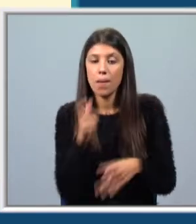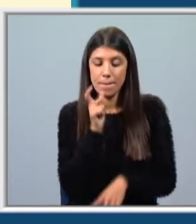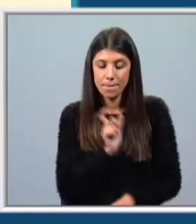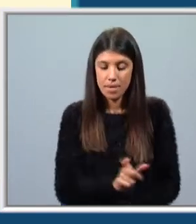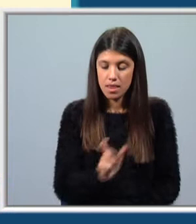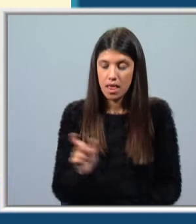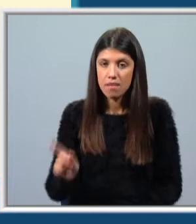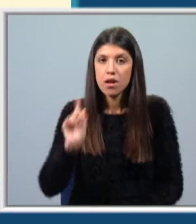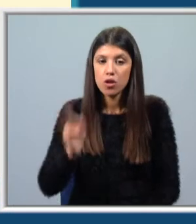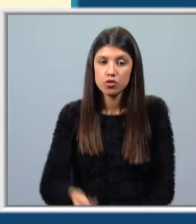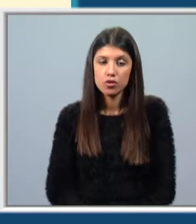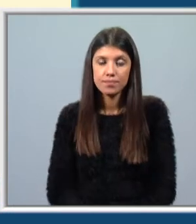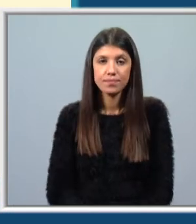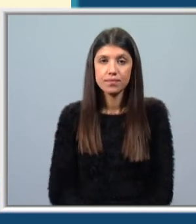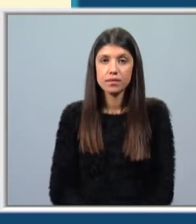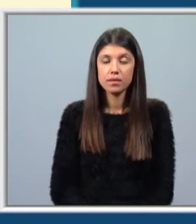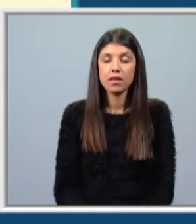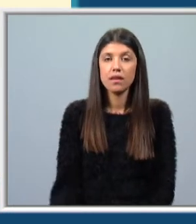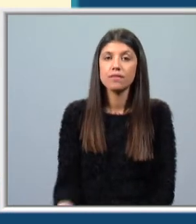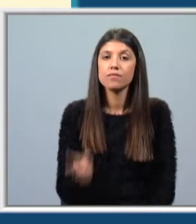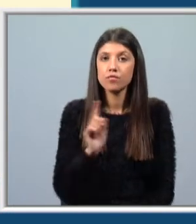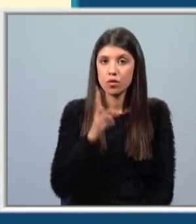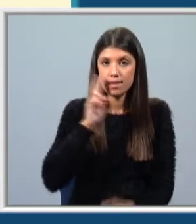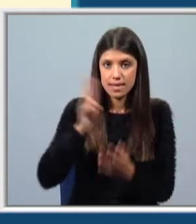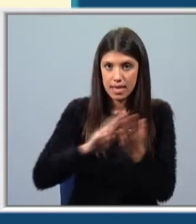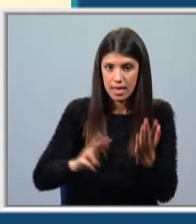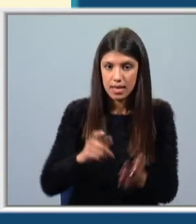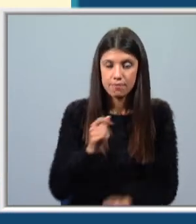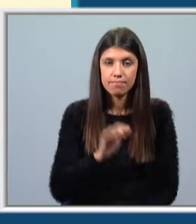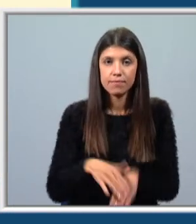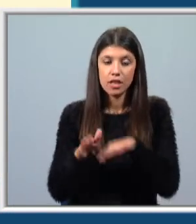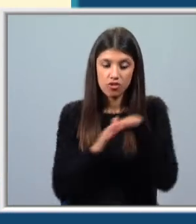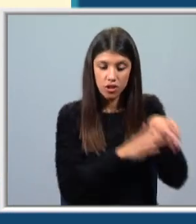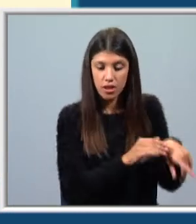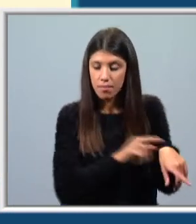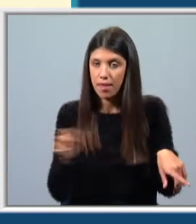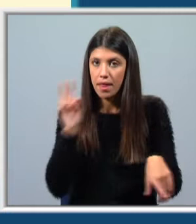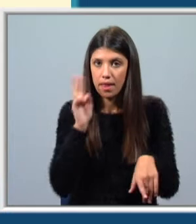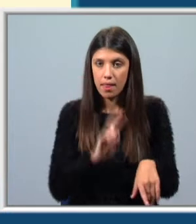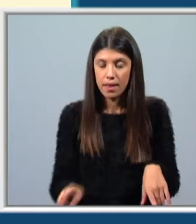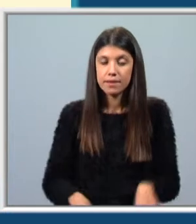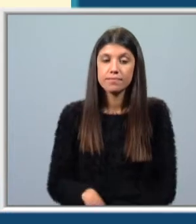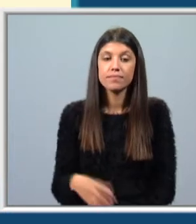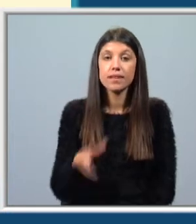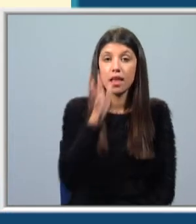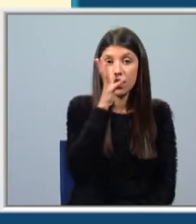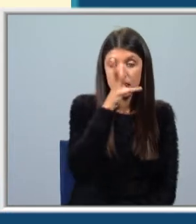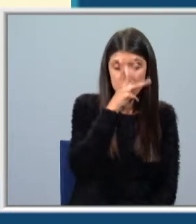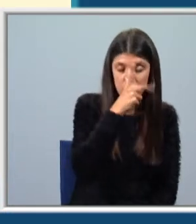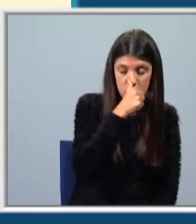nos ajudar? Foram, e vou começar a ler da esquerda para a direita.